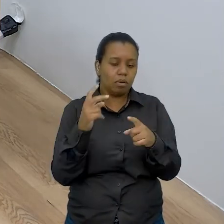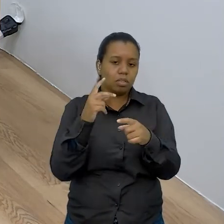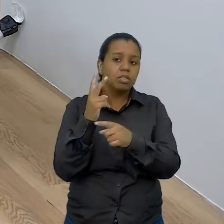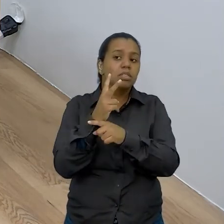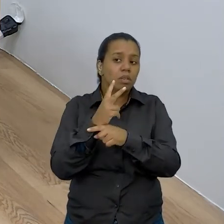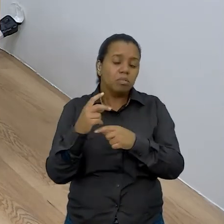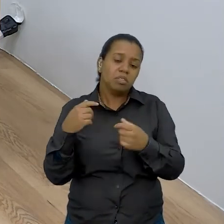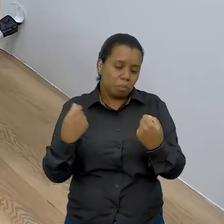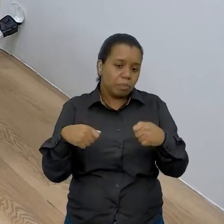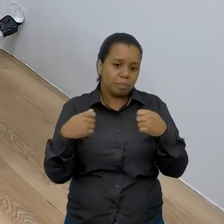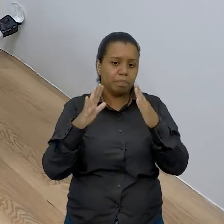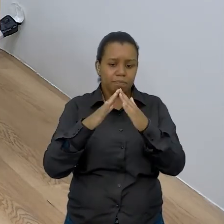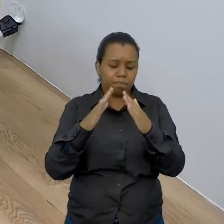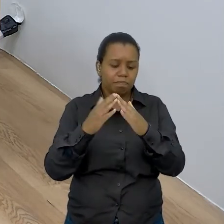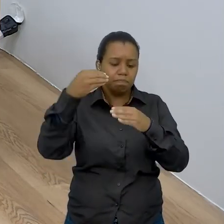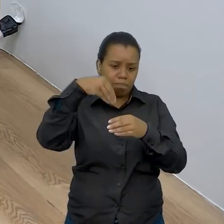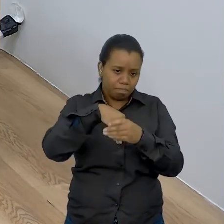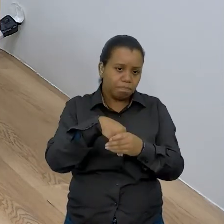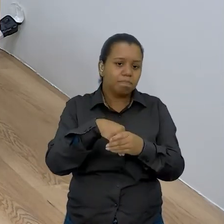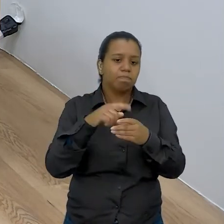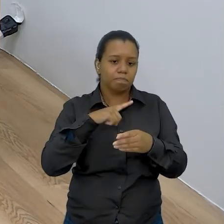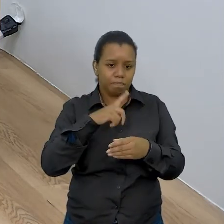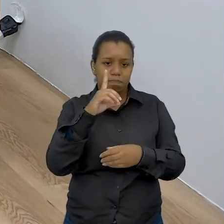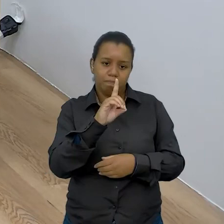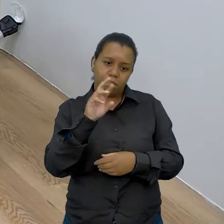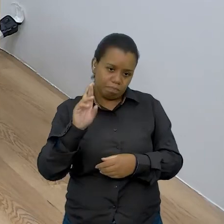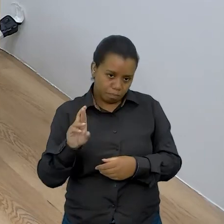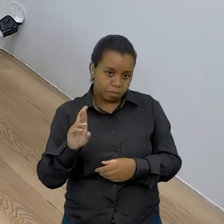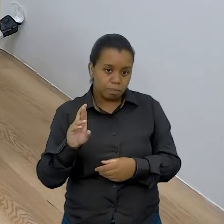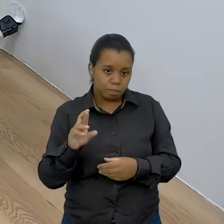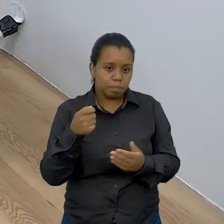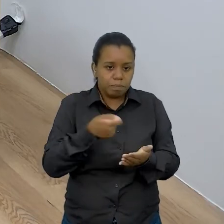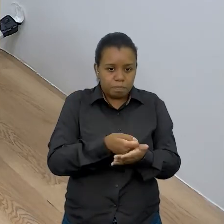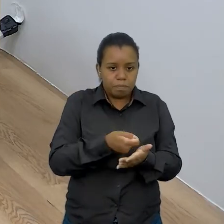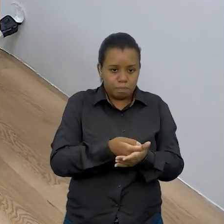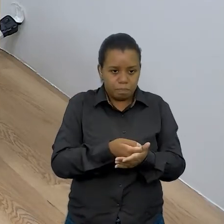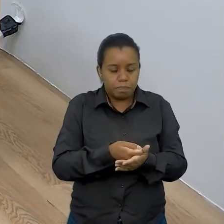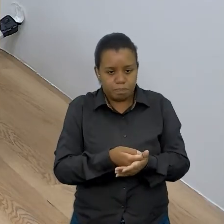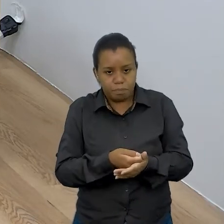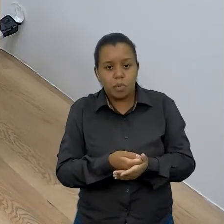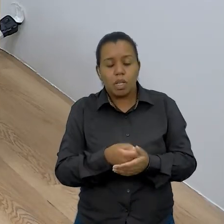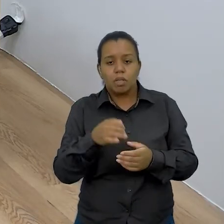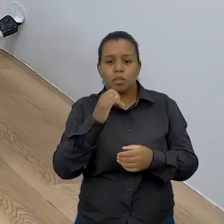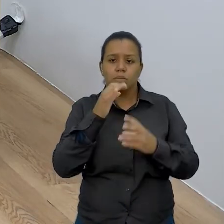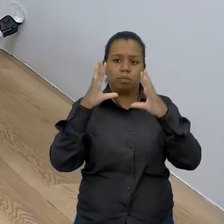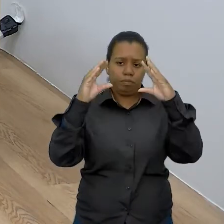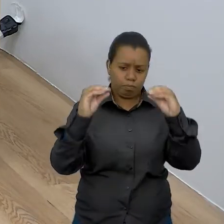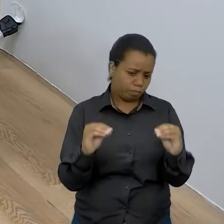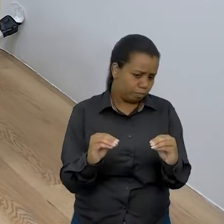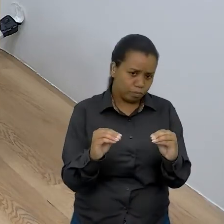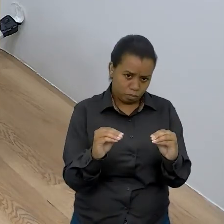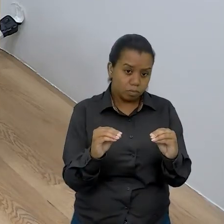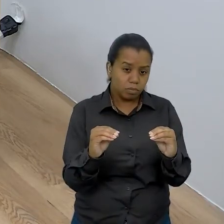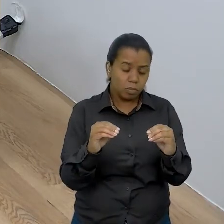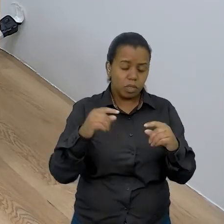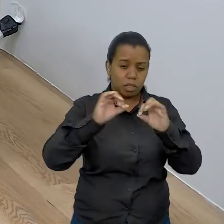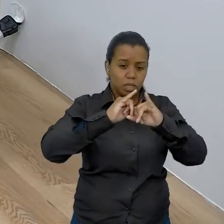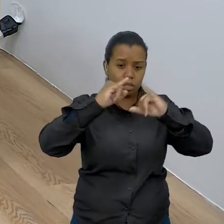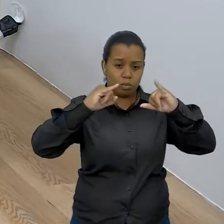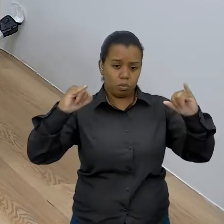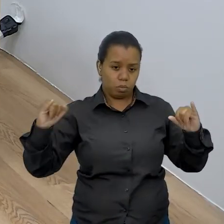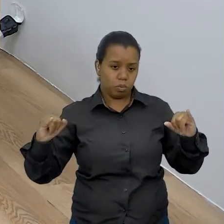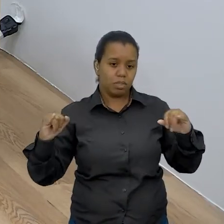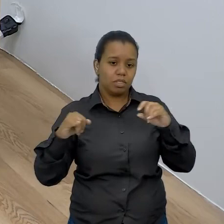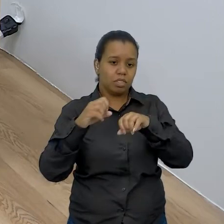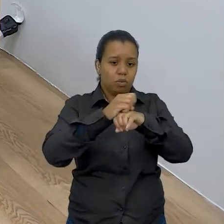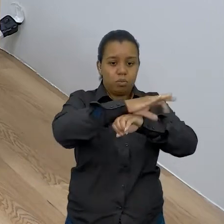residências devem ter, tá certo? Então esse próprio circuito ele desliga quando tiver uma fuga ou uma passagem de corrente em lugar